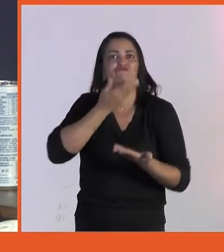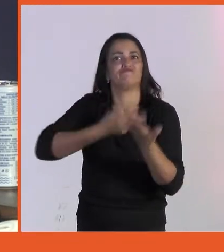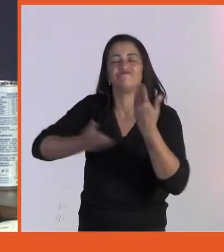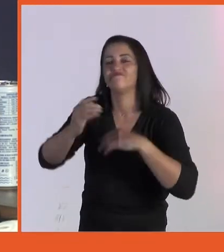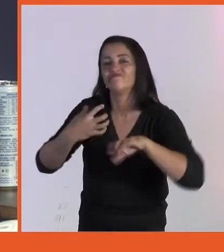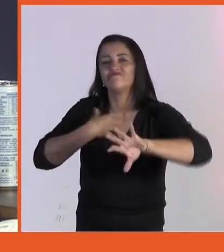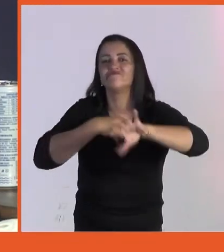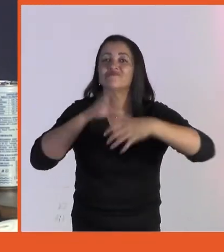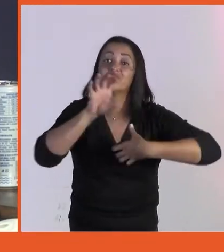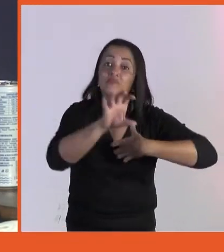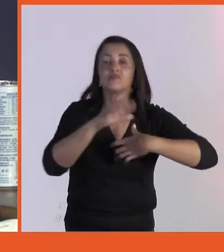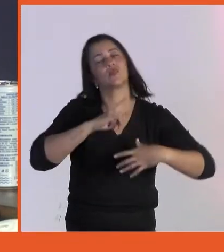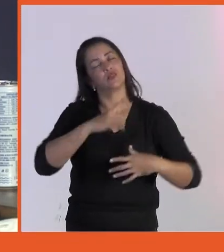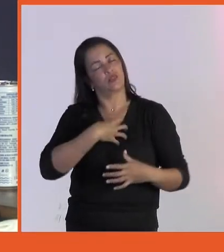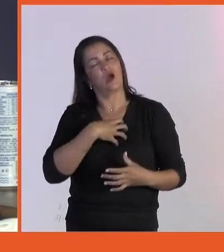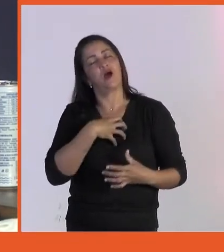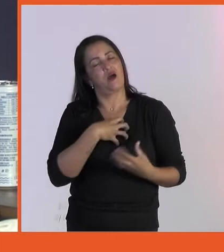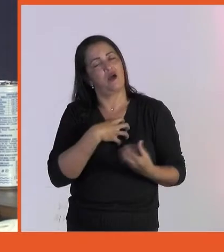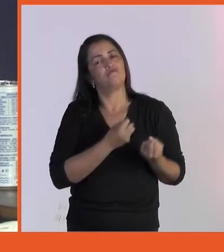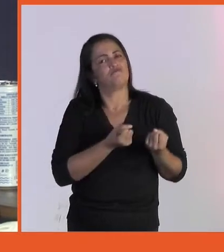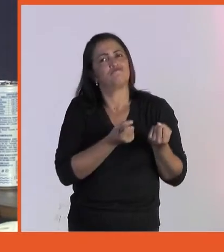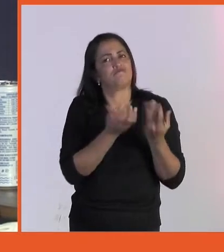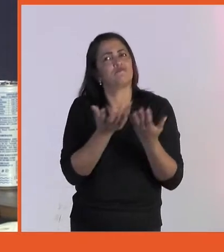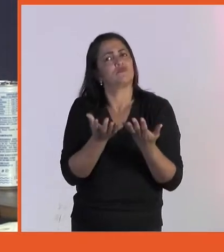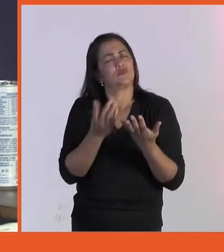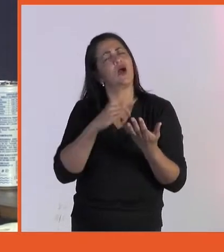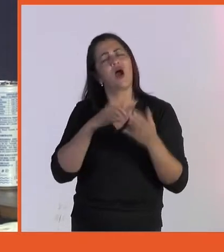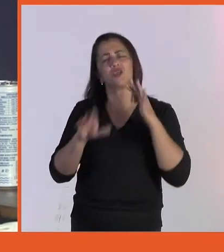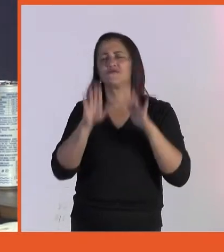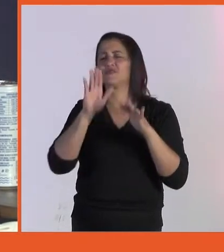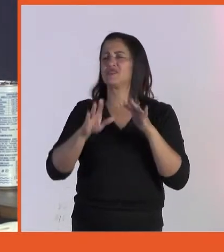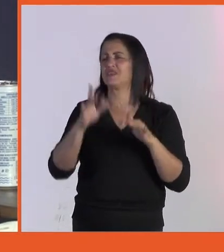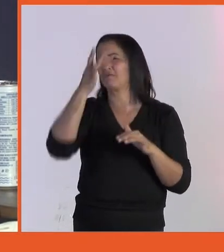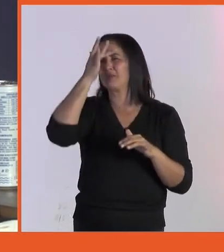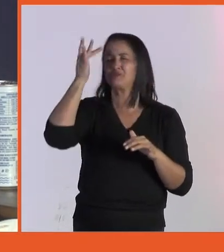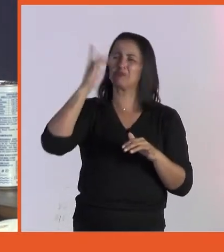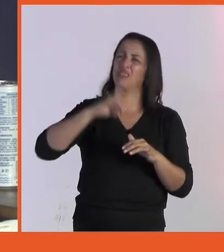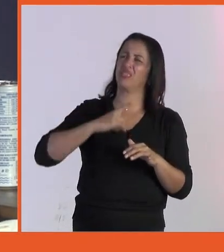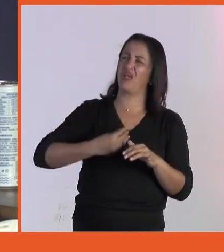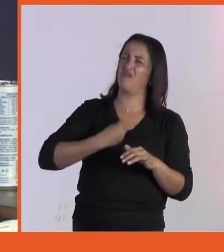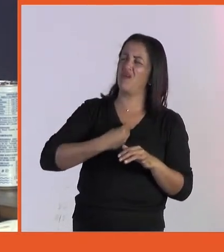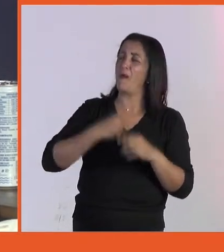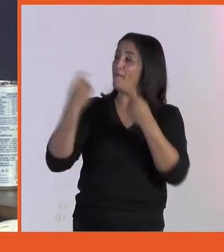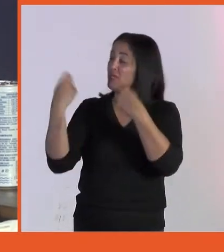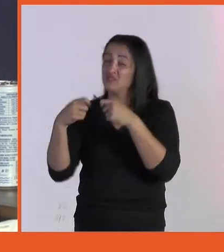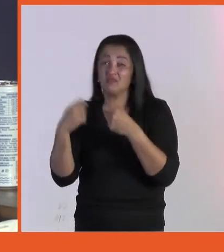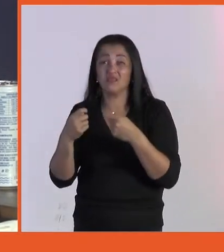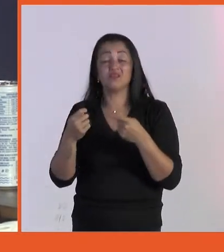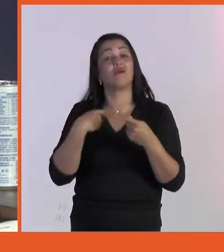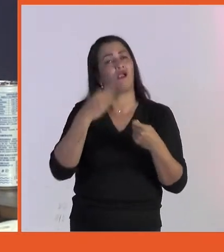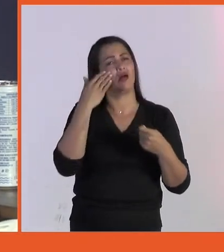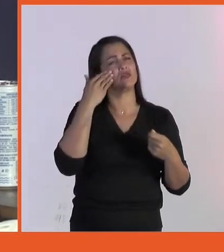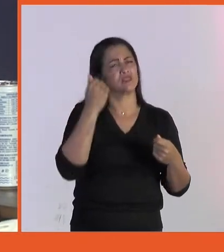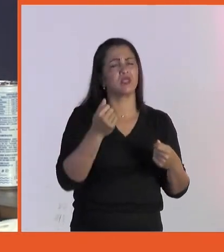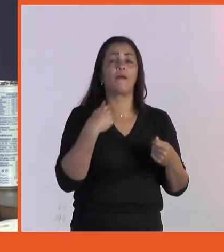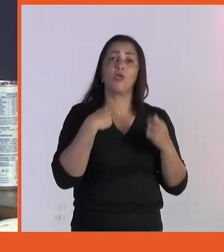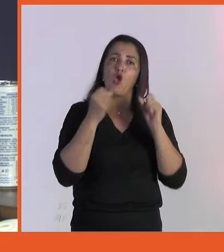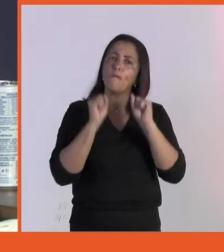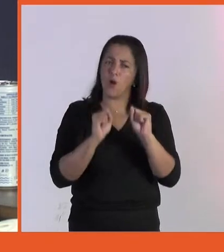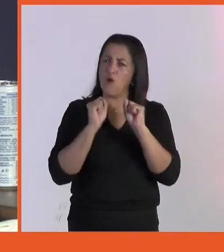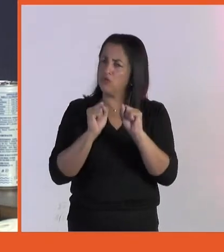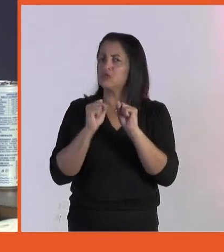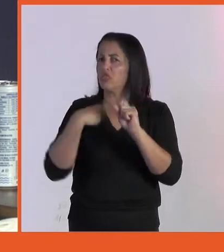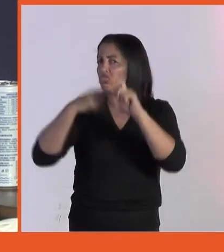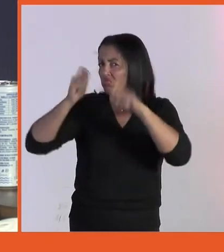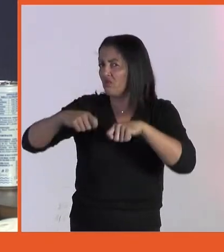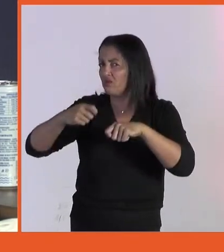estar oferecendo companhia, muitas vezes é tudo que a pessoa que está lá do outro lado precisa. Ela saber que eu posso contar com a sua companhia.